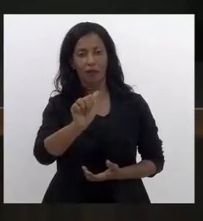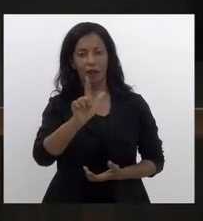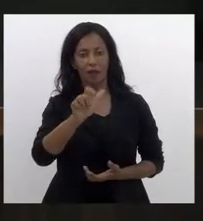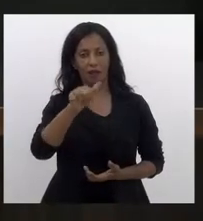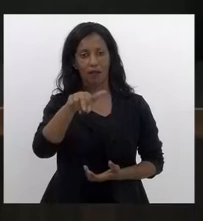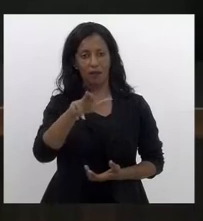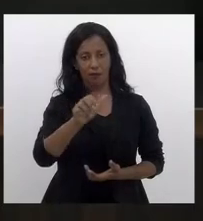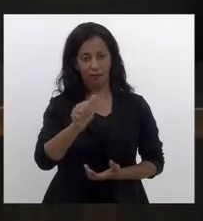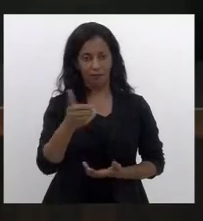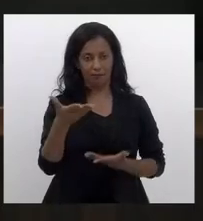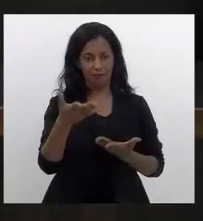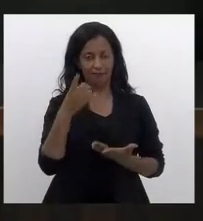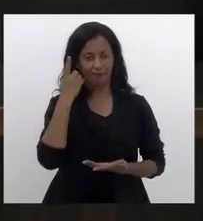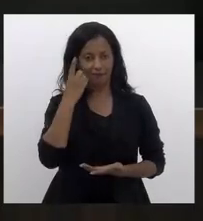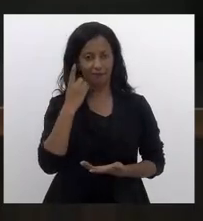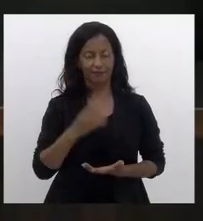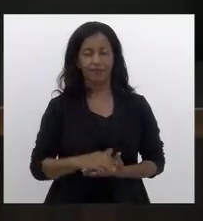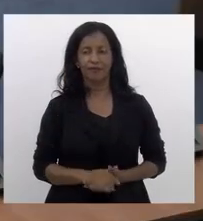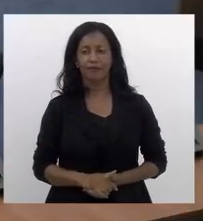Passos.